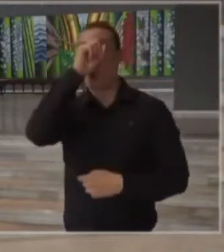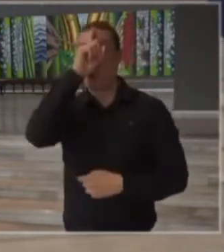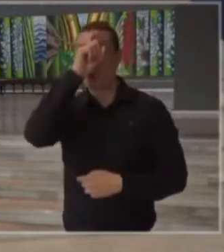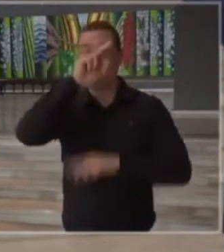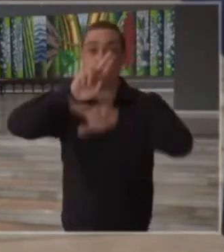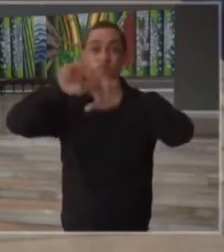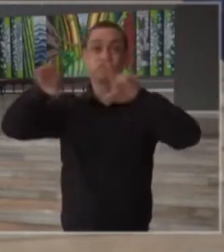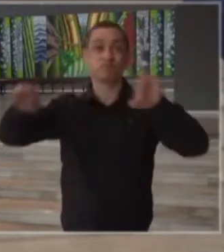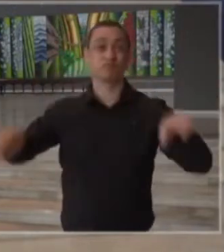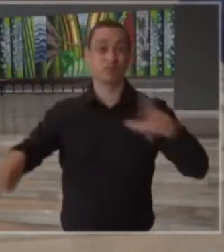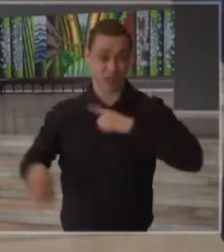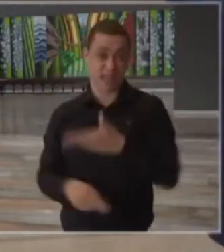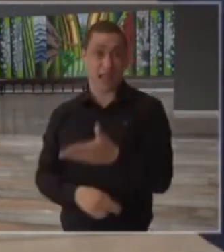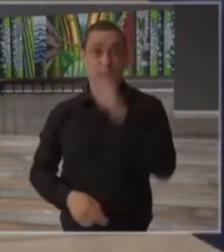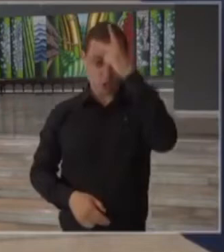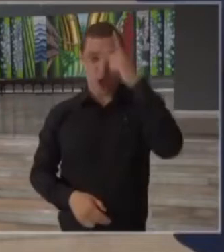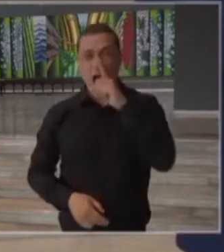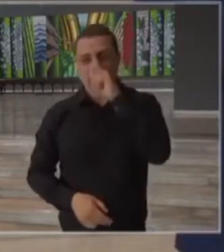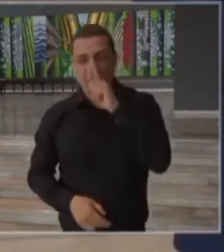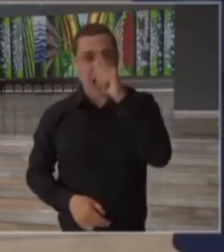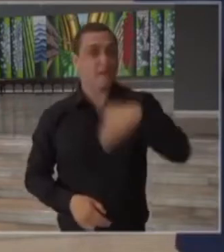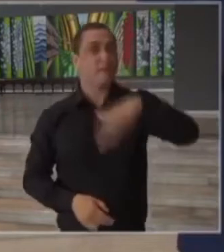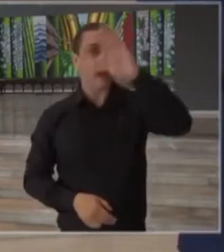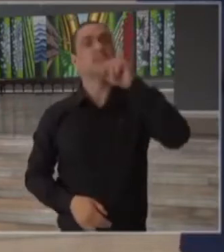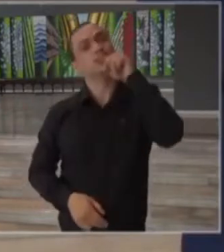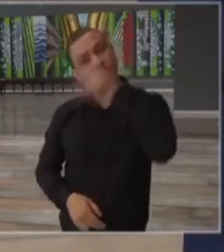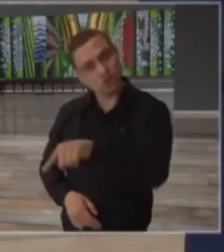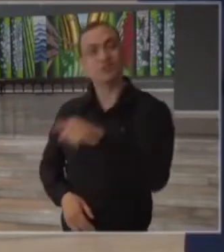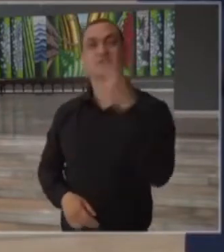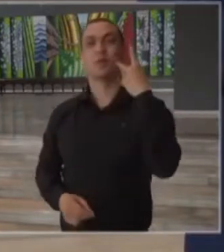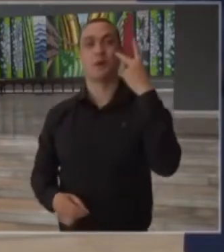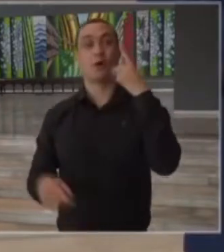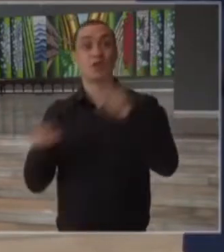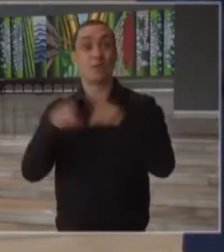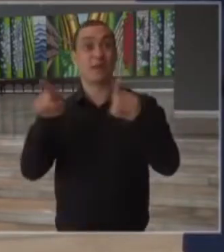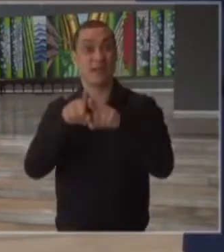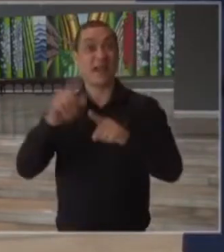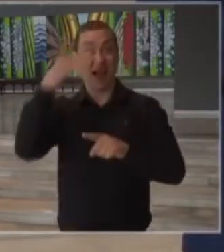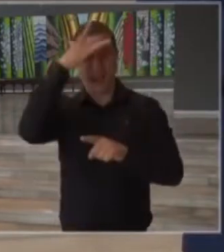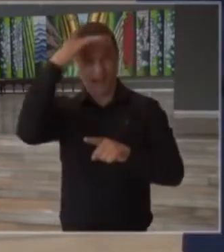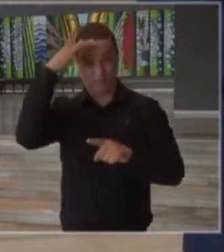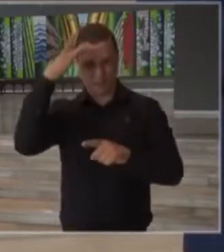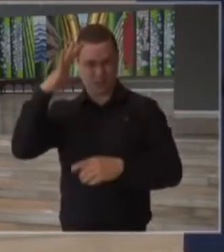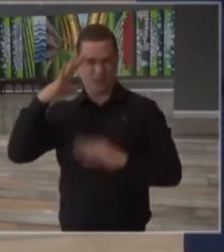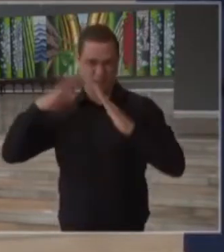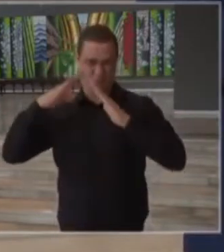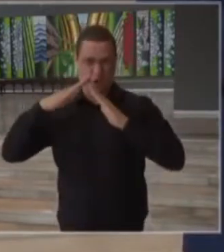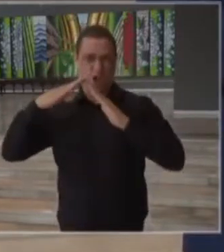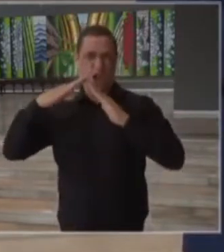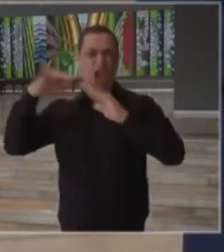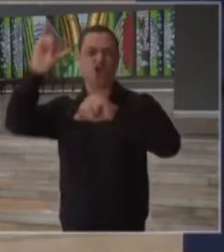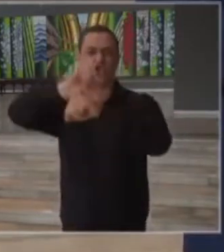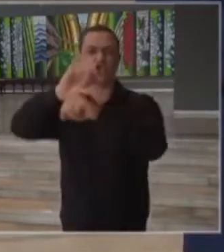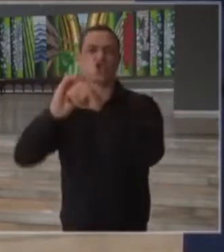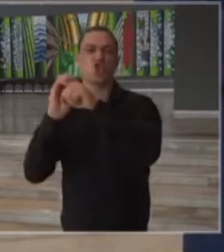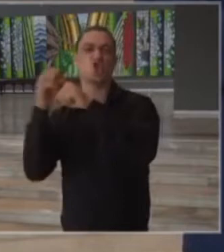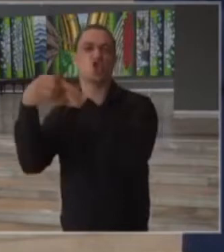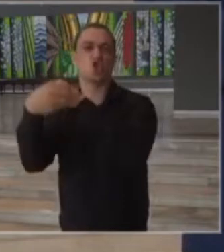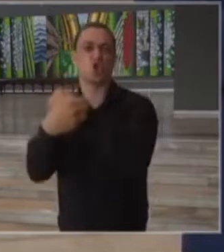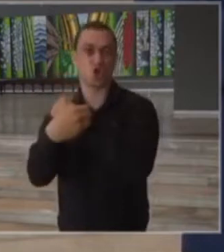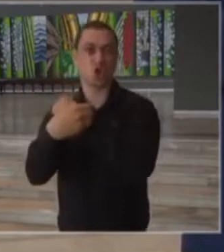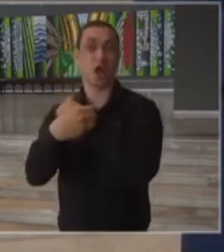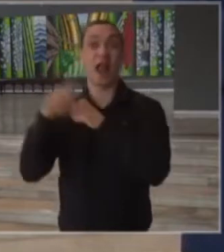de pacientes graves e onde o maior número de pacientes do município, da região metropolitana,